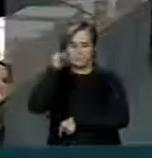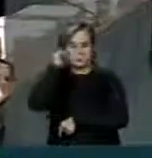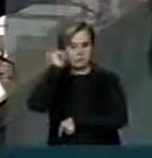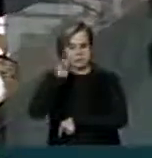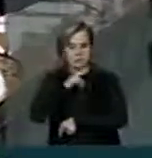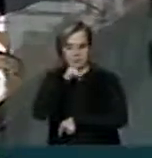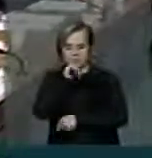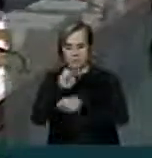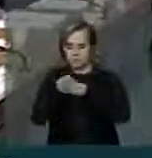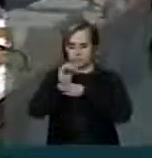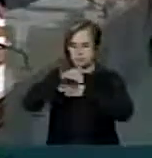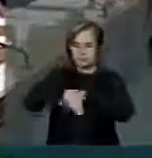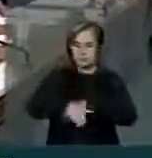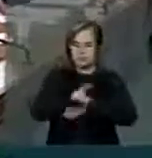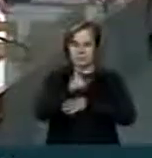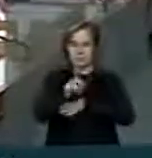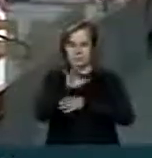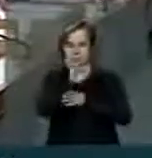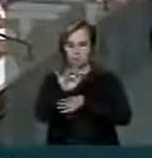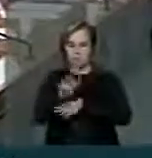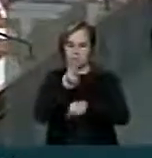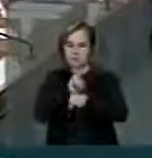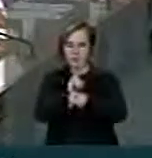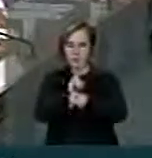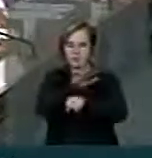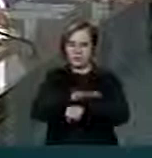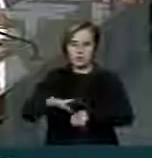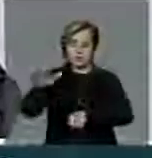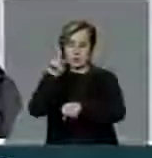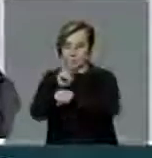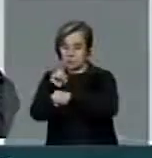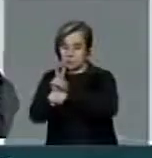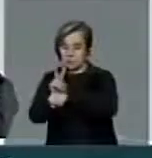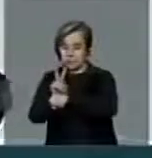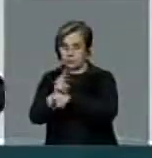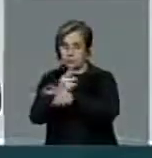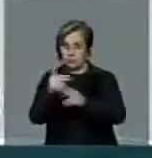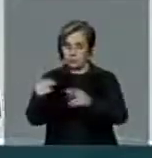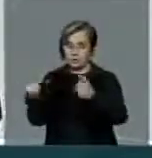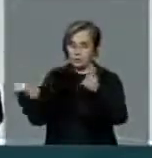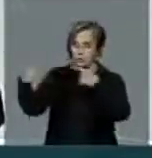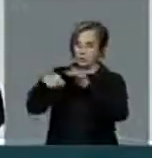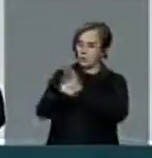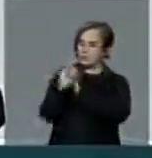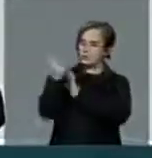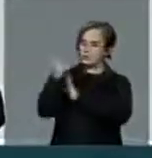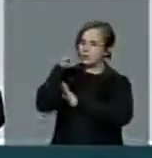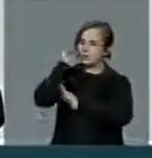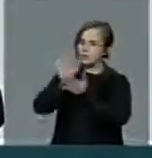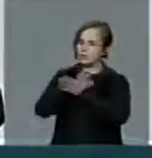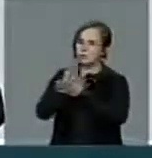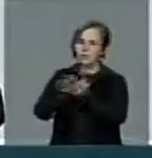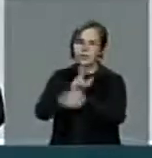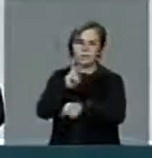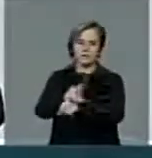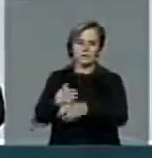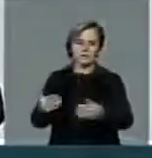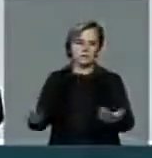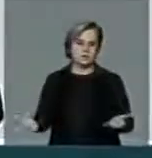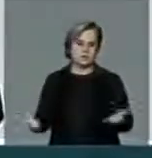nascente, 50% de reserva legal em Mata Atlântica, nascente protegida, e o confrontante, duas propriedades sem nascente protegidas.